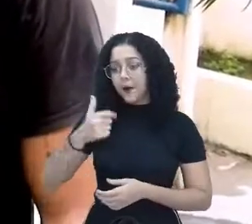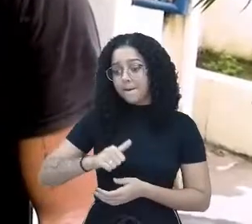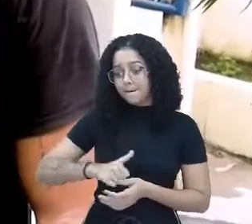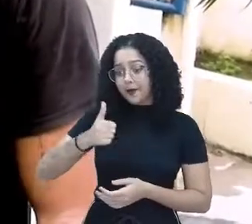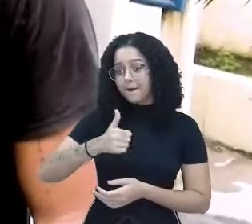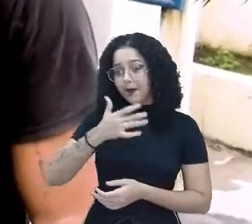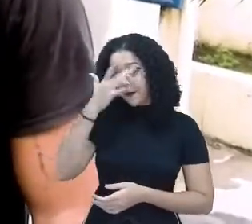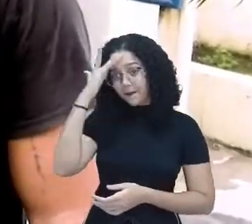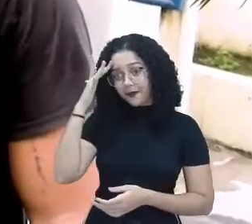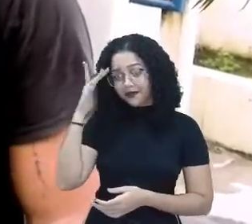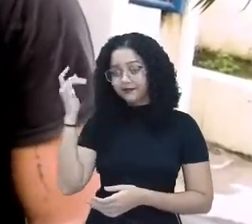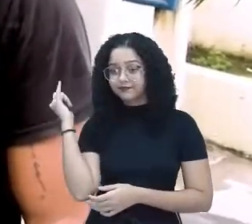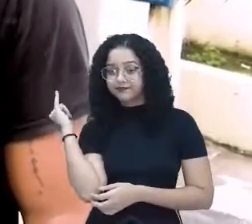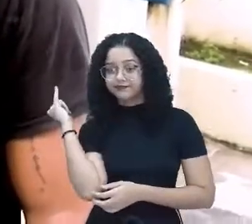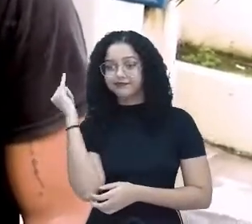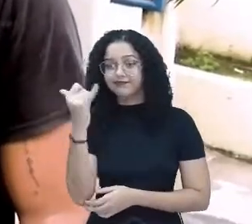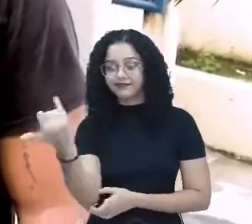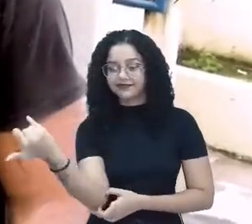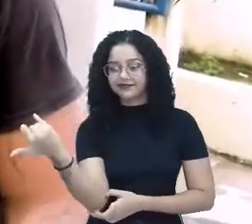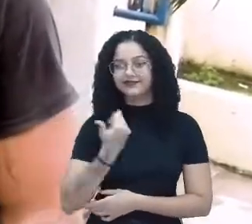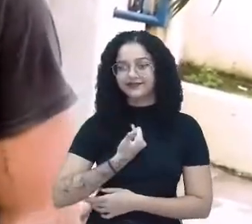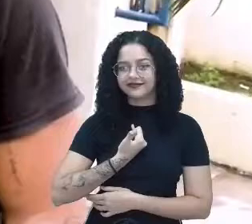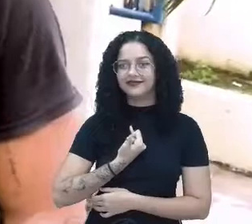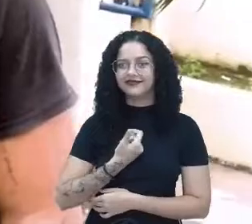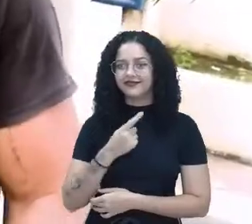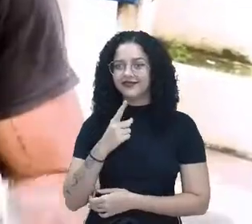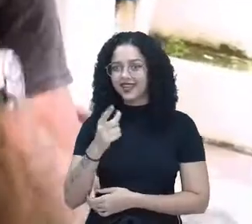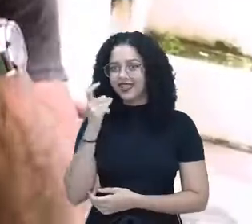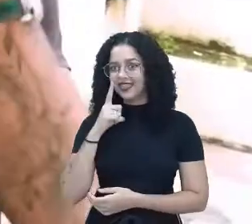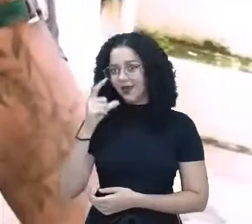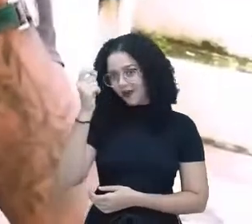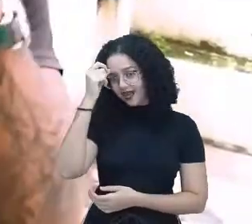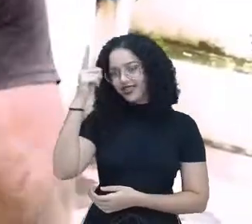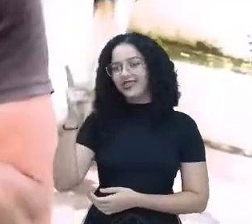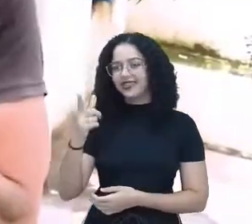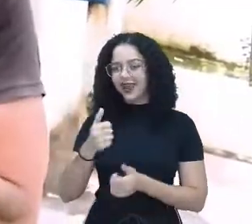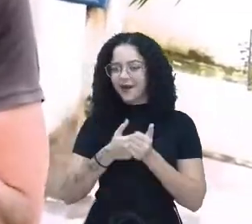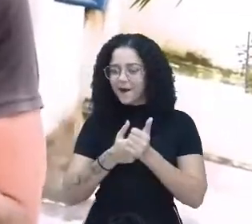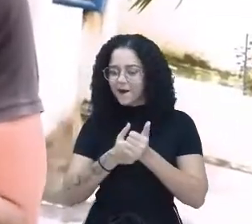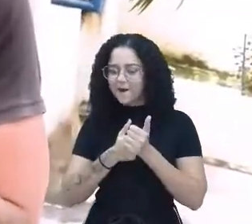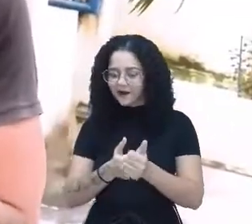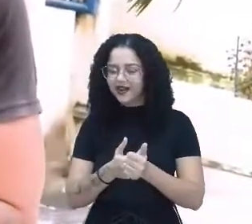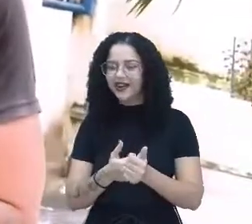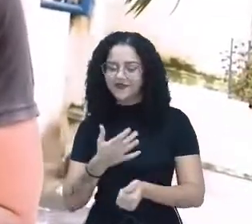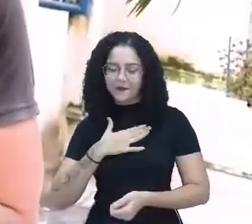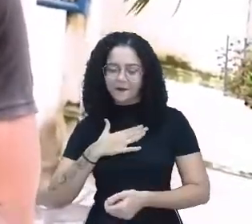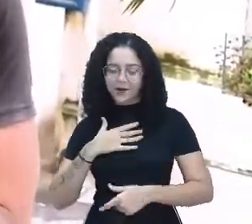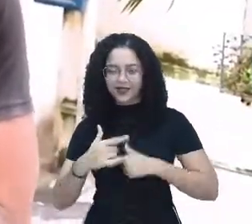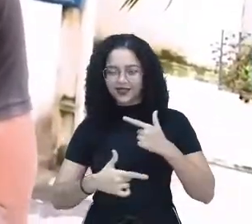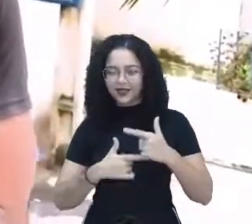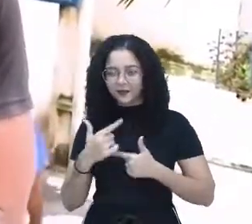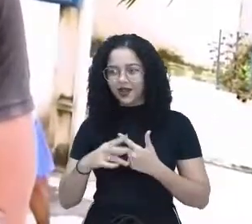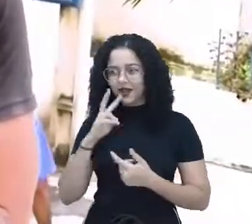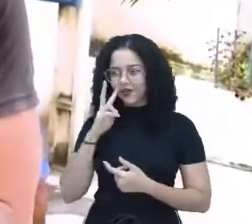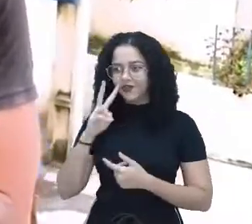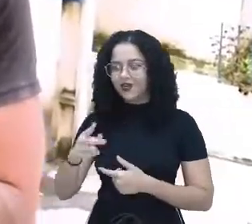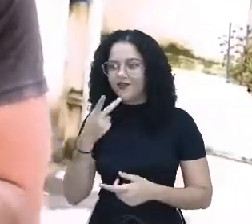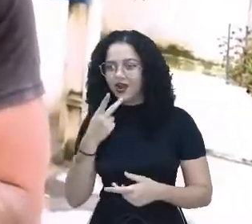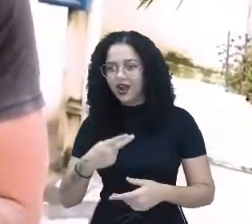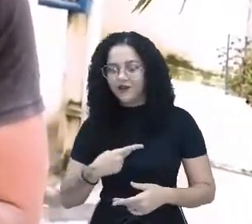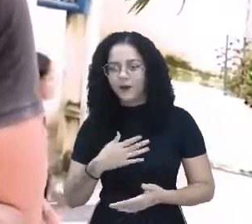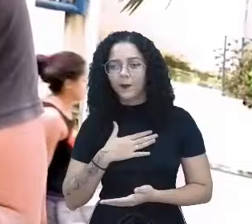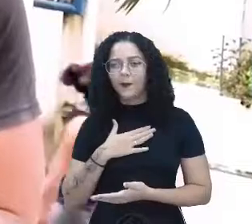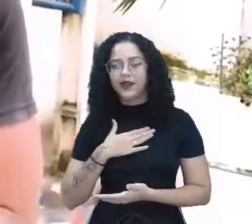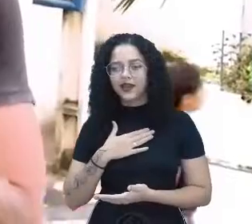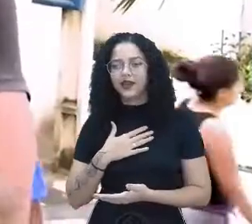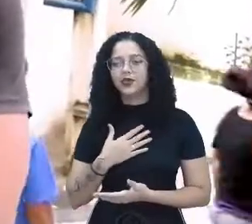ela deu notícia da alta do Covid dela. Para você ter uma ideia, porque ela acompanhava, ela via aquilo e ela falava comigo de lá de